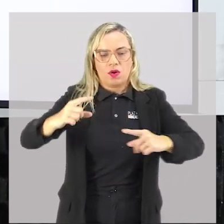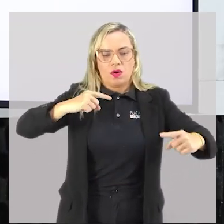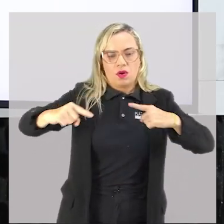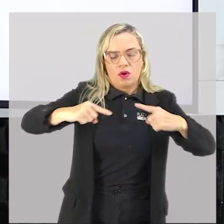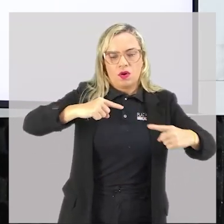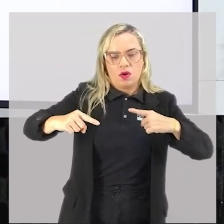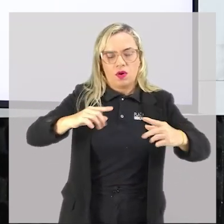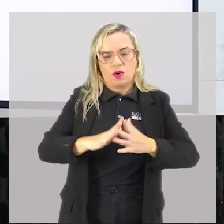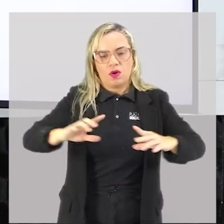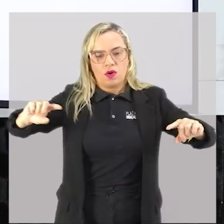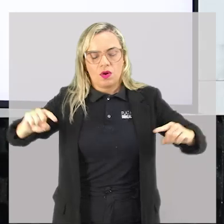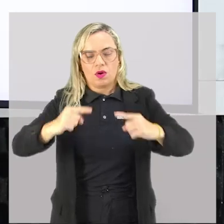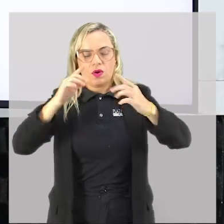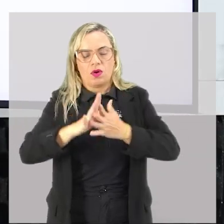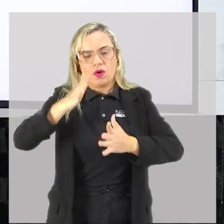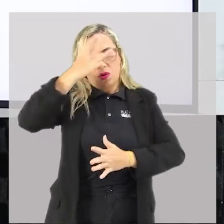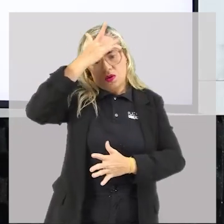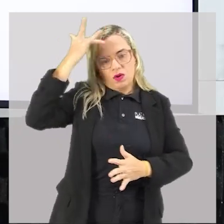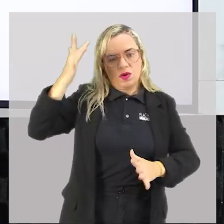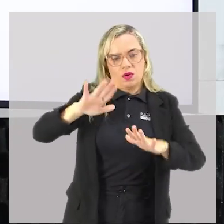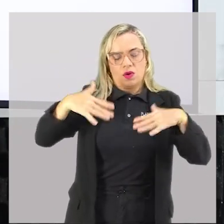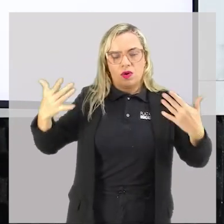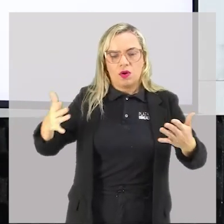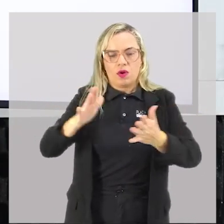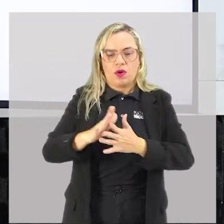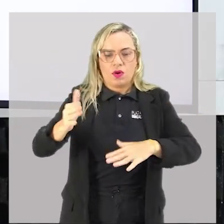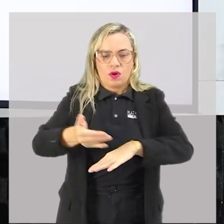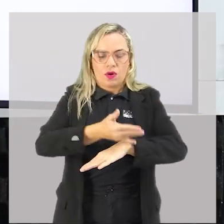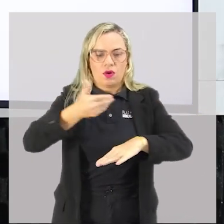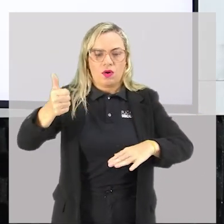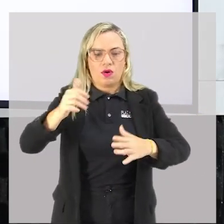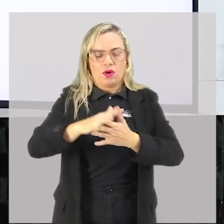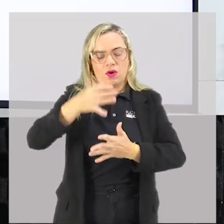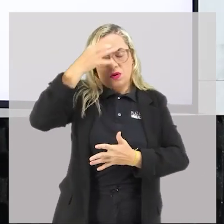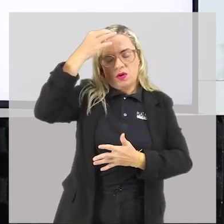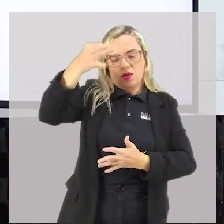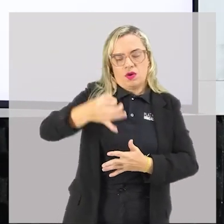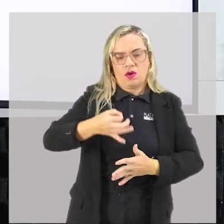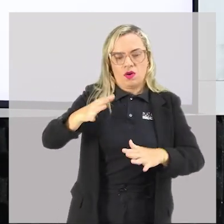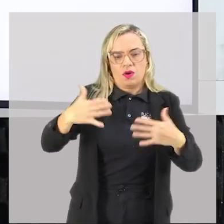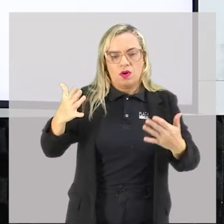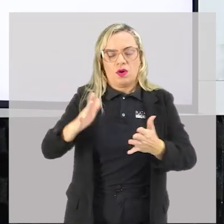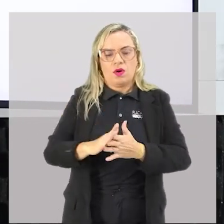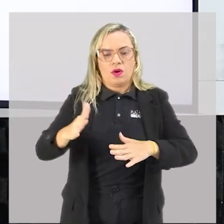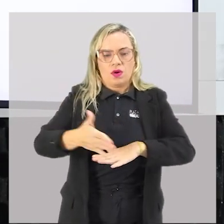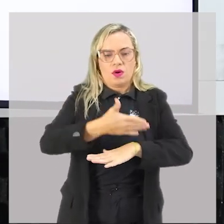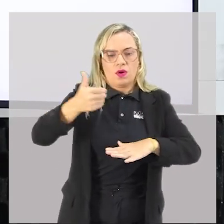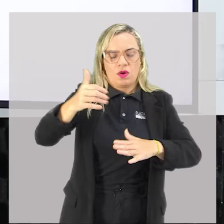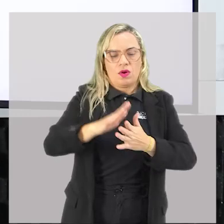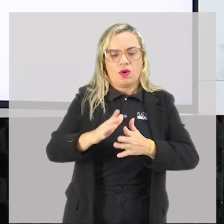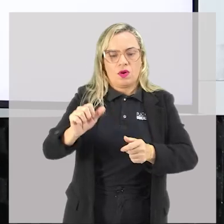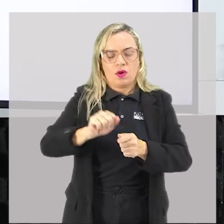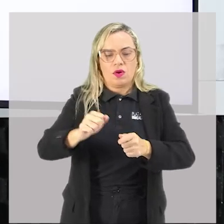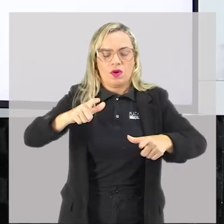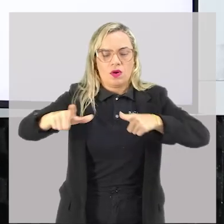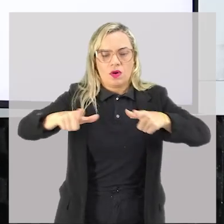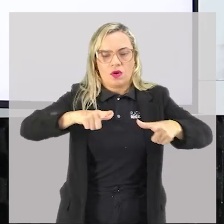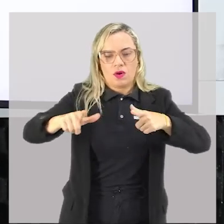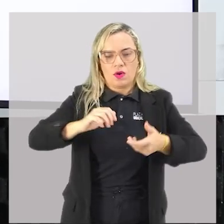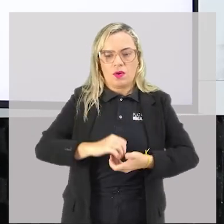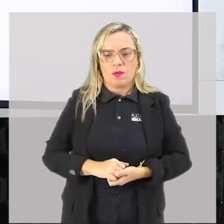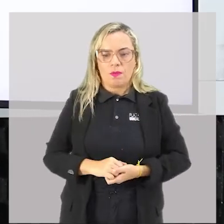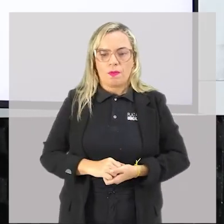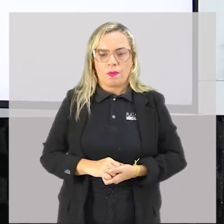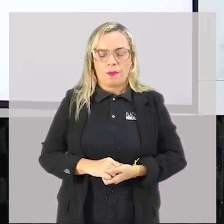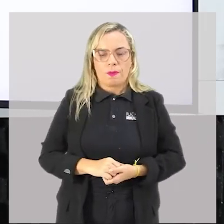você demonstrar que você tem uma condição melhor, uma capacidade maior para exercer aquela função, porque é uma